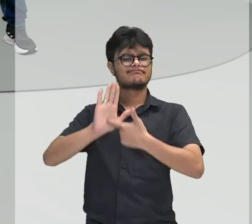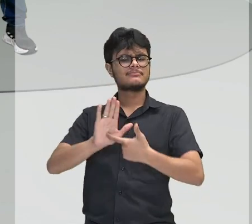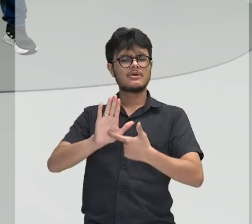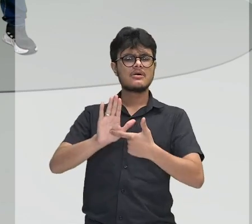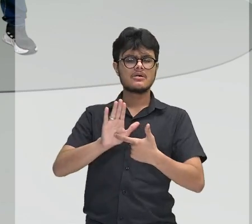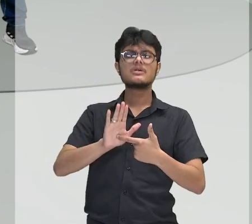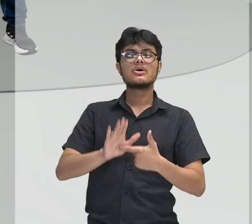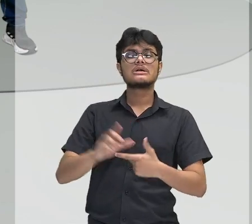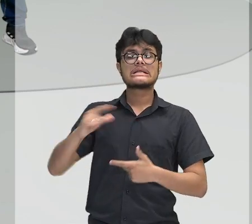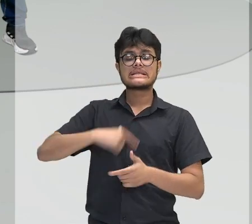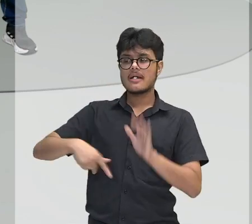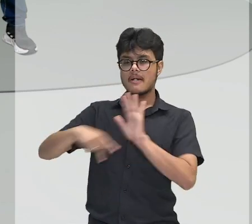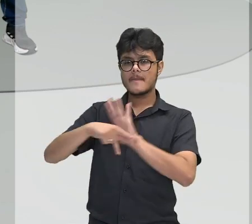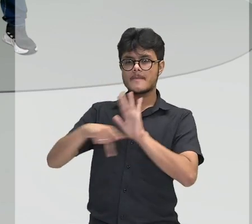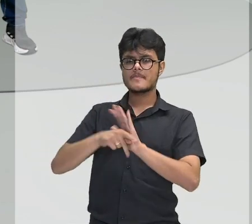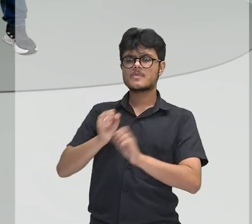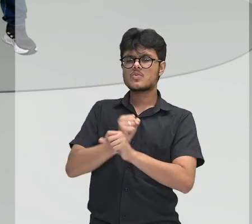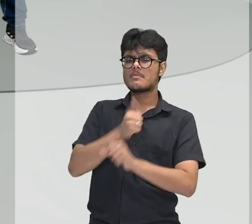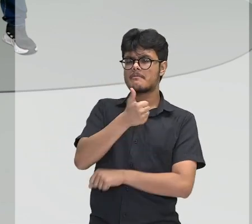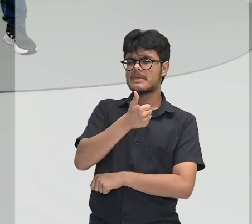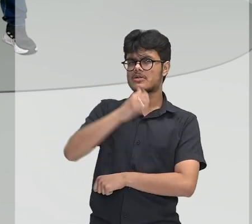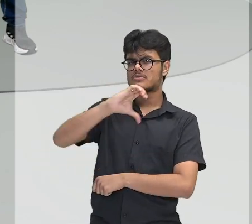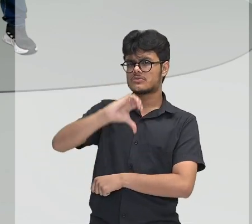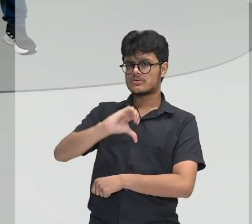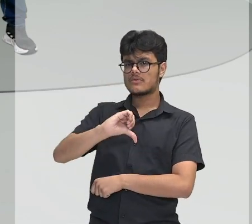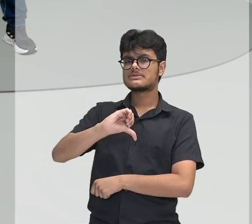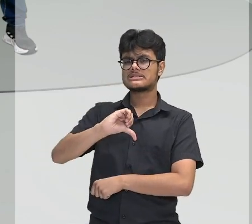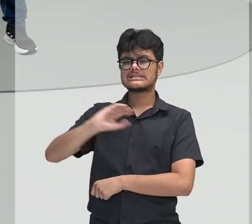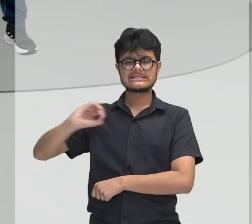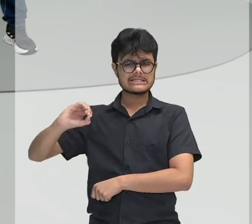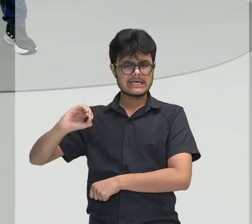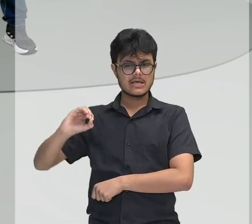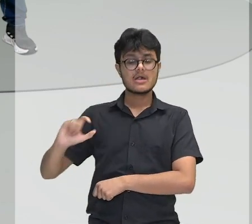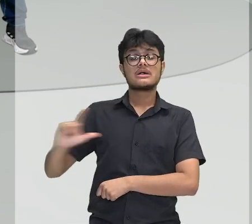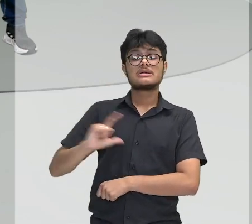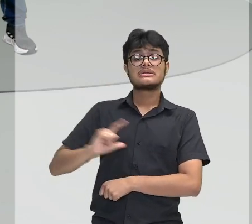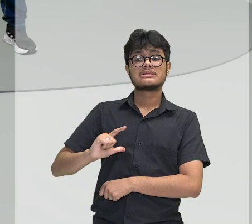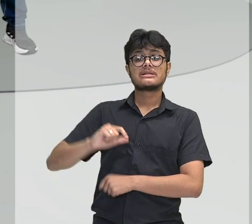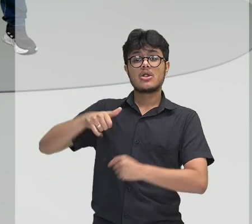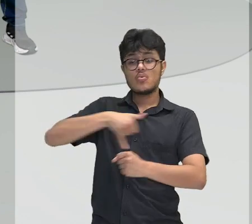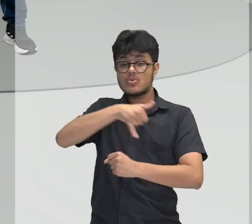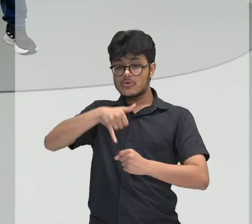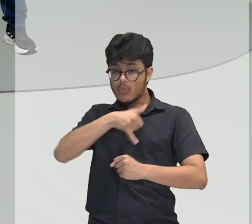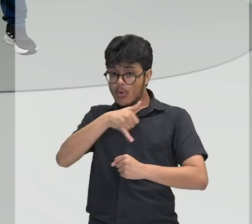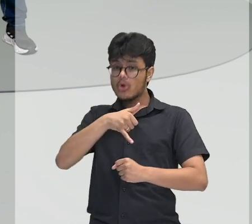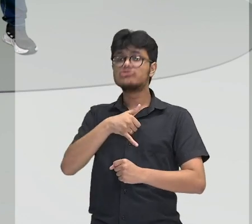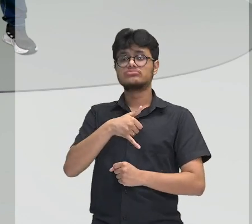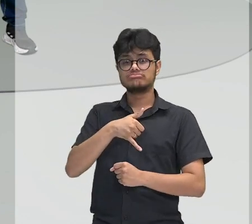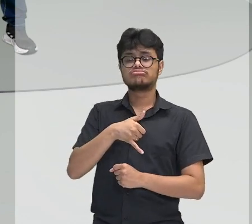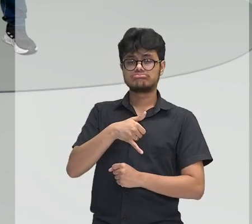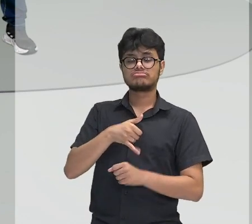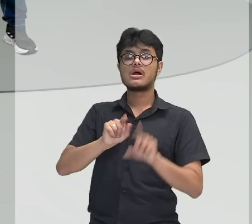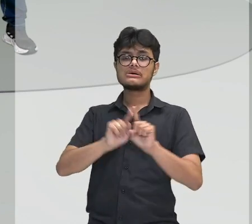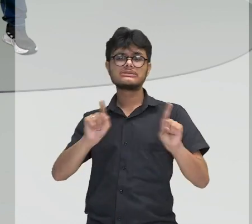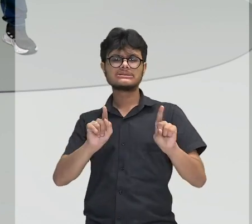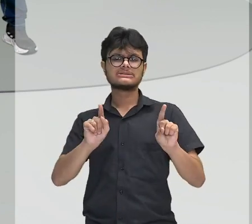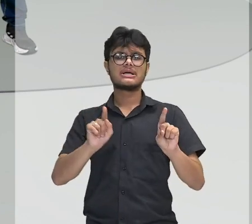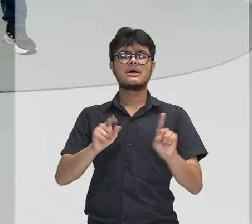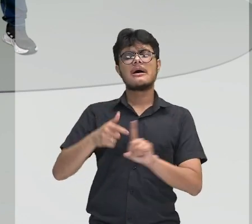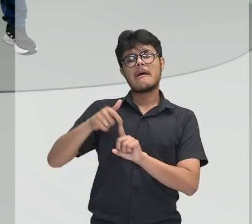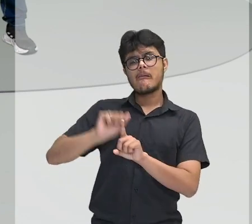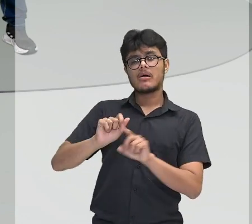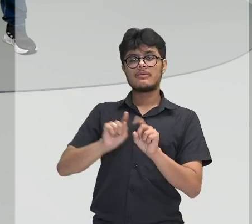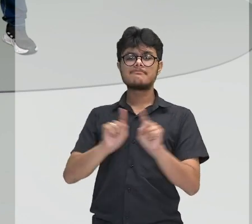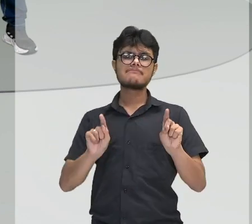mundo, patenteado em 1900 e nele se utilizava um óleo de amendoim como combustível. Mas vamos lá, olha,